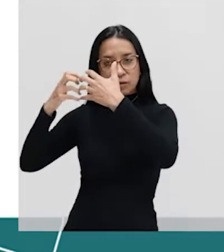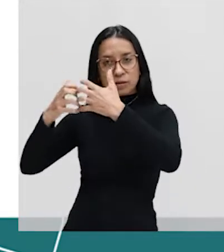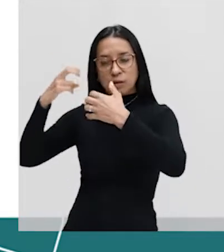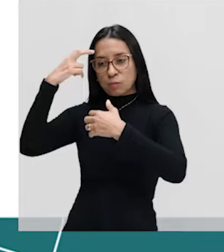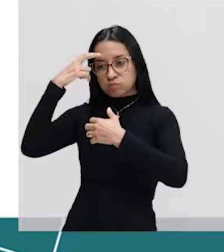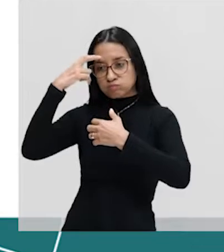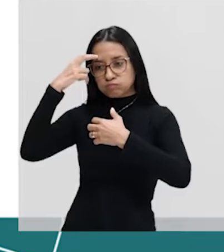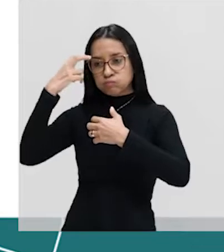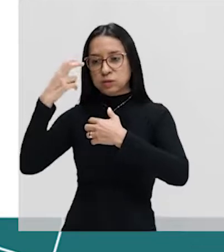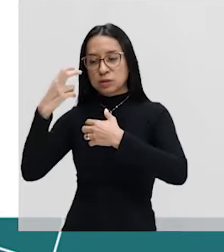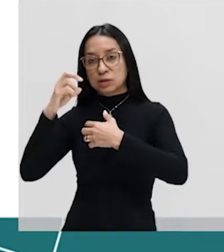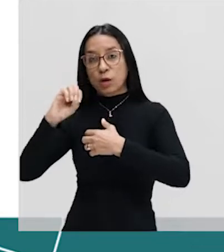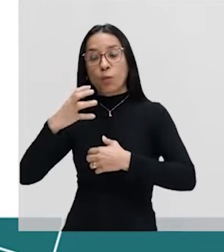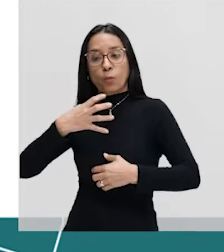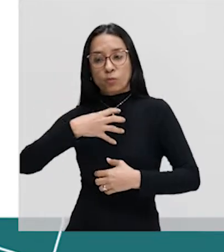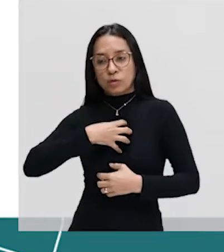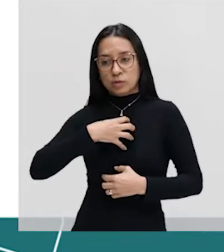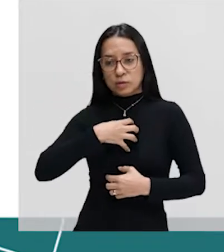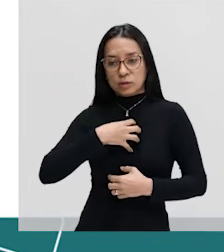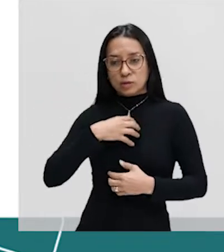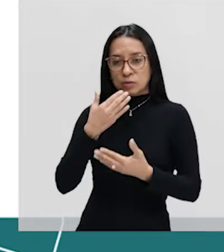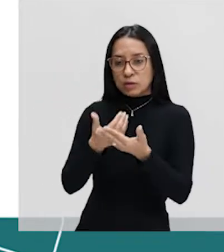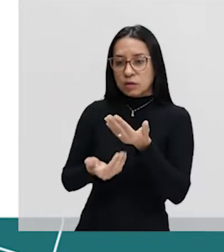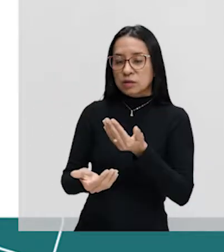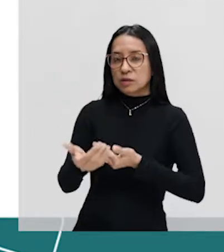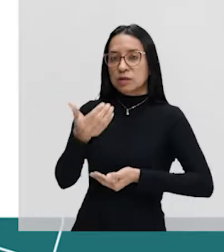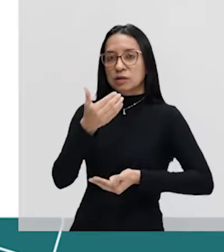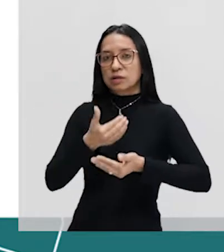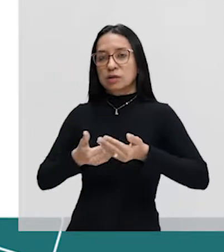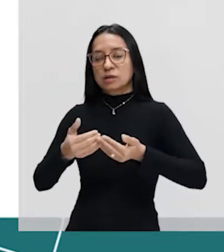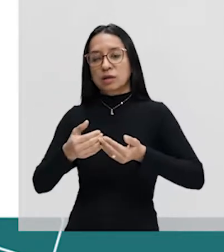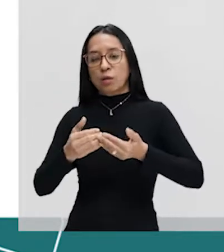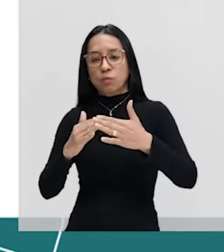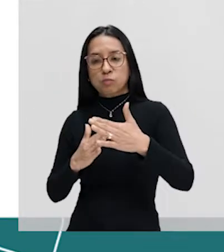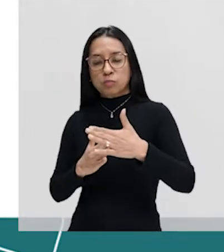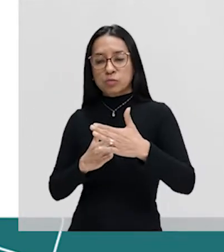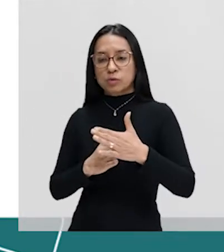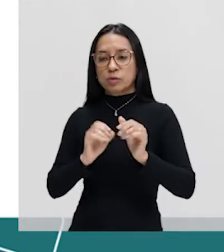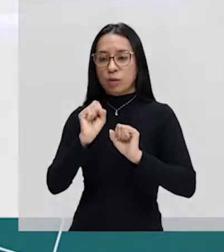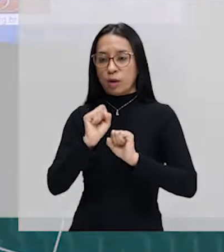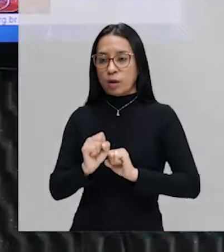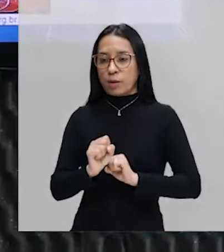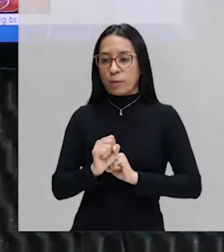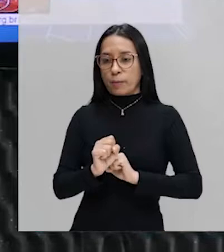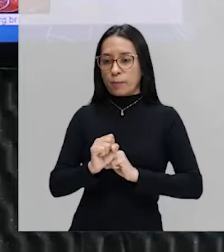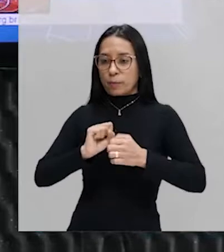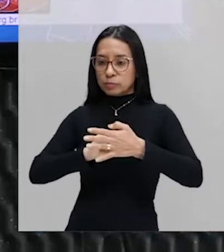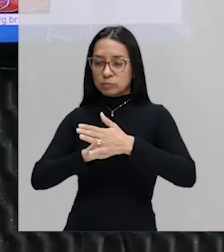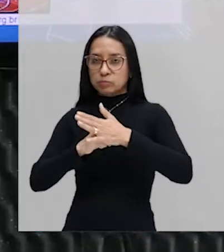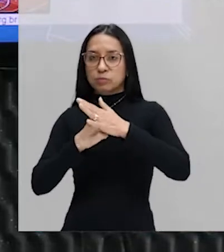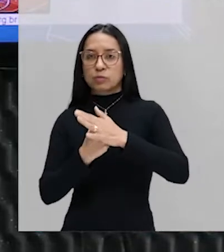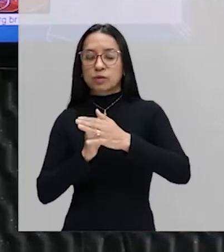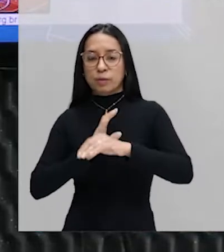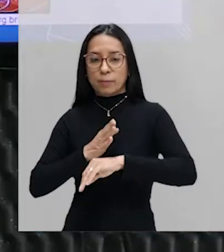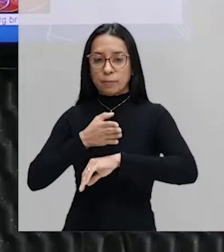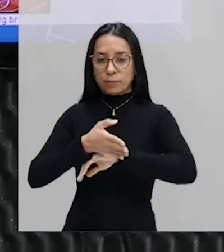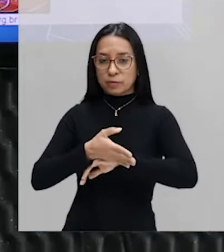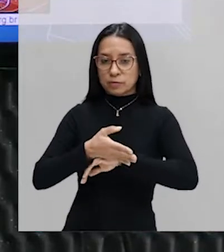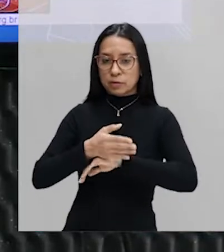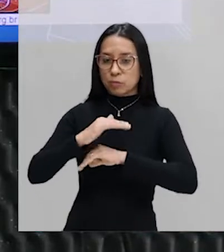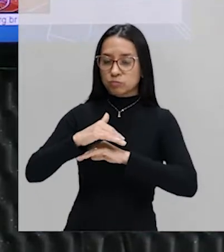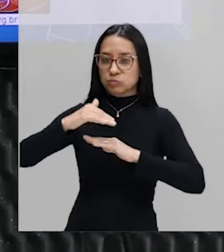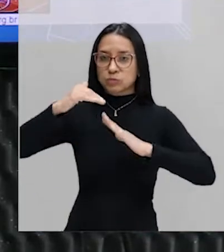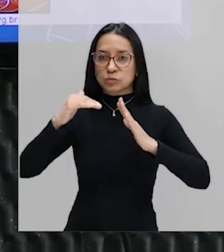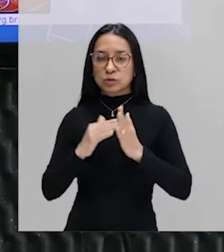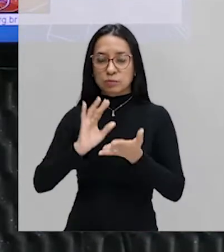sensorial, o qual, em interação com uma ou mais barreiras, pode obstruir sua participação plena e efetiva